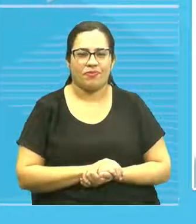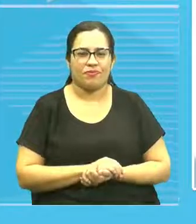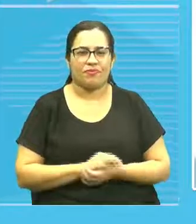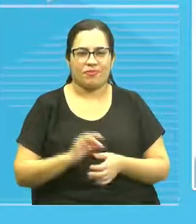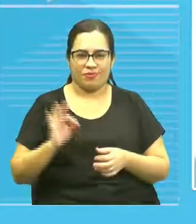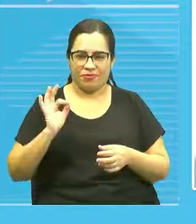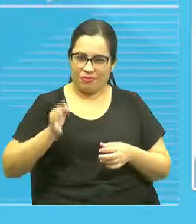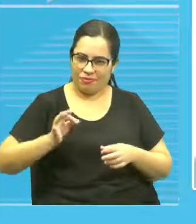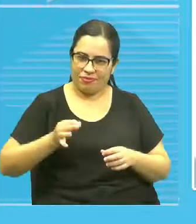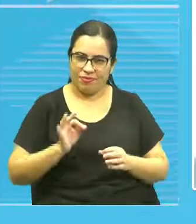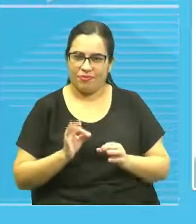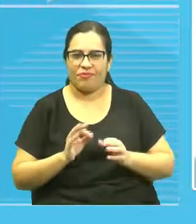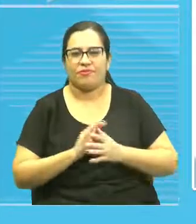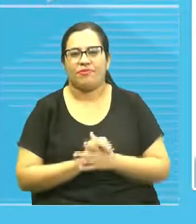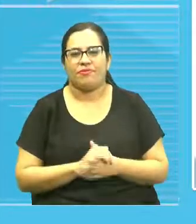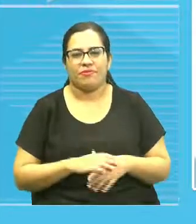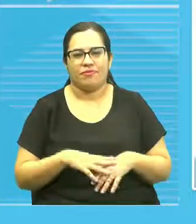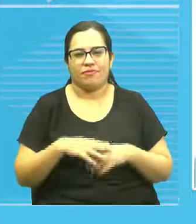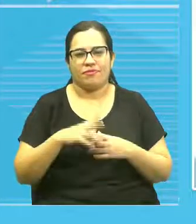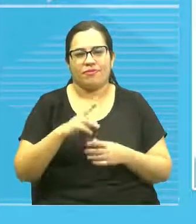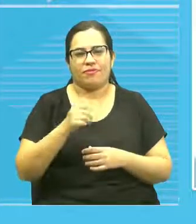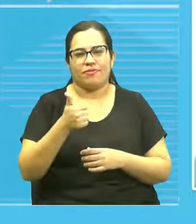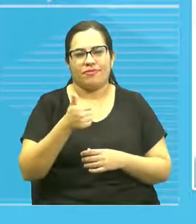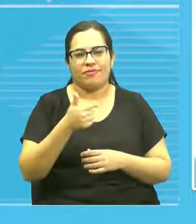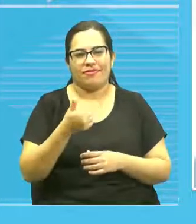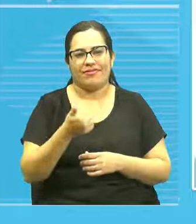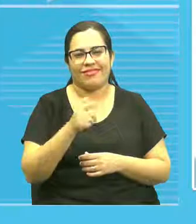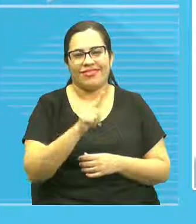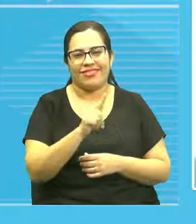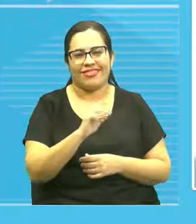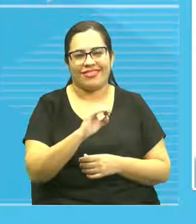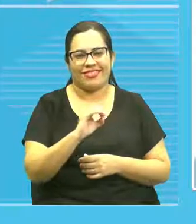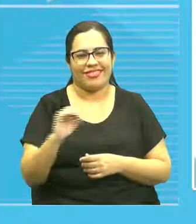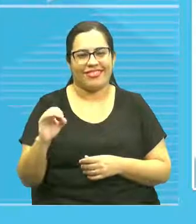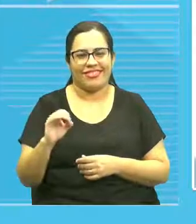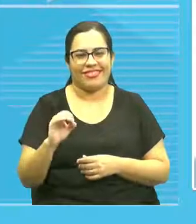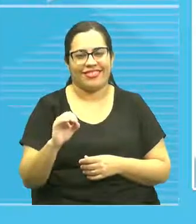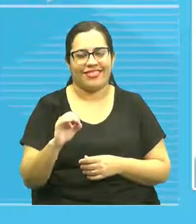É, acho que é isso. 100 gramas mesmo.